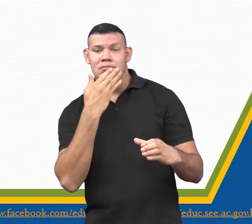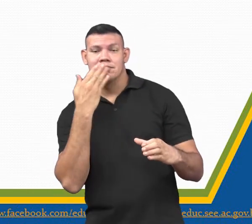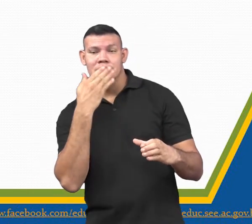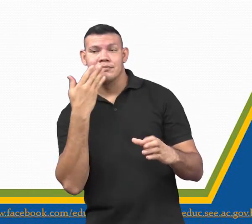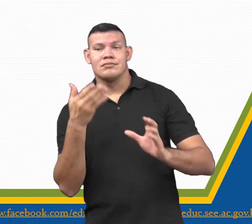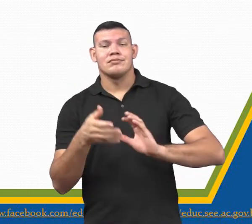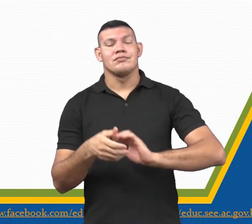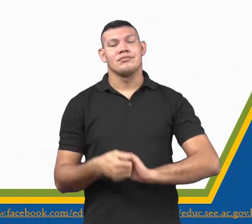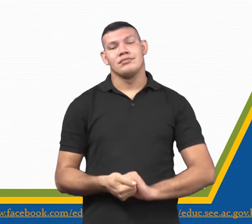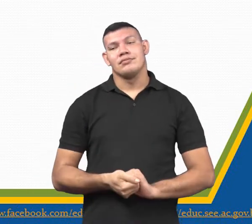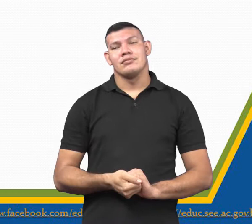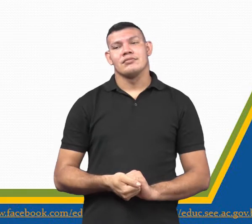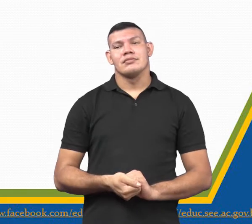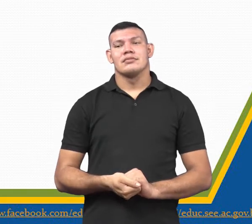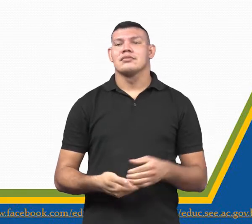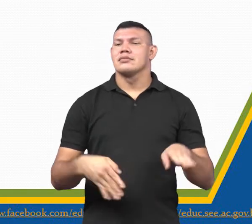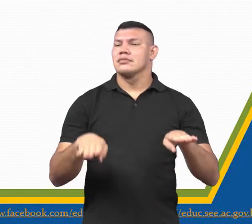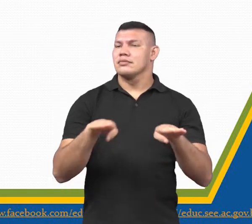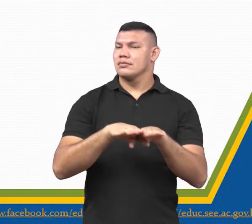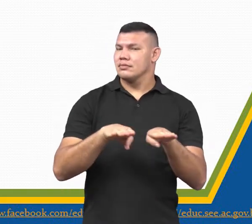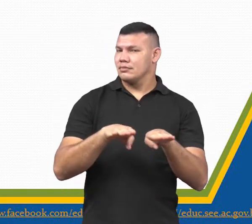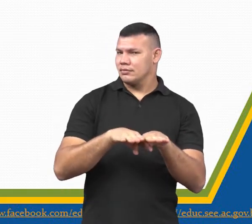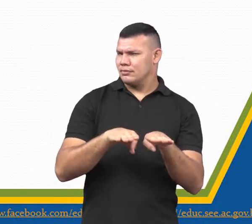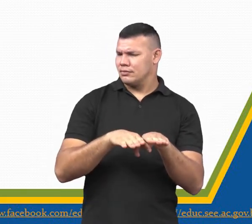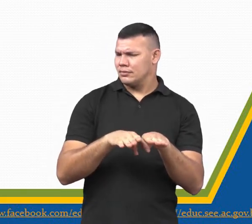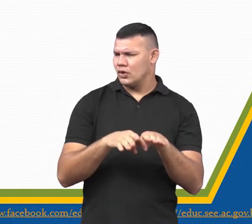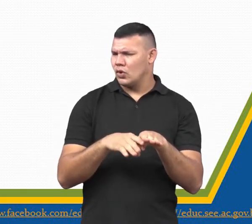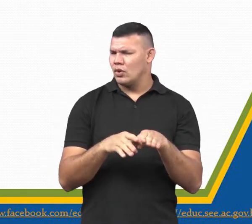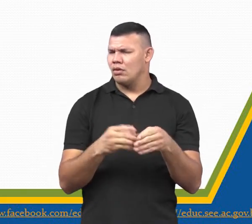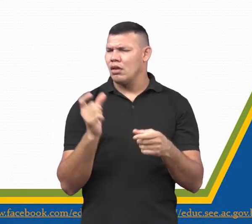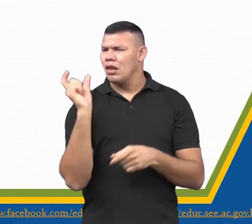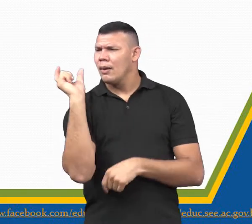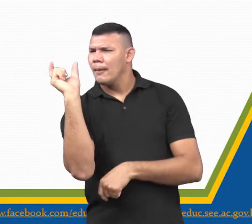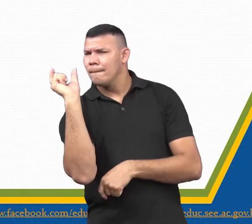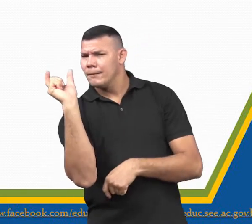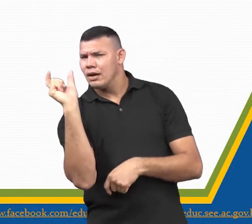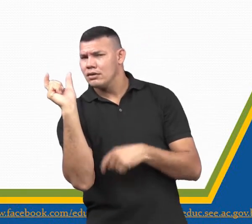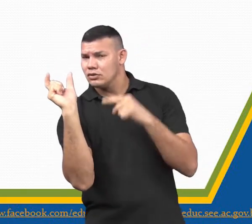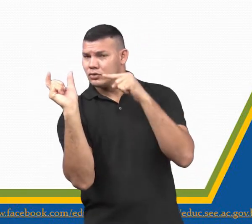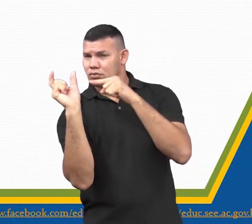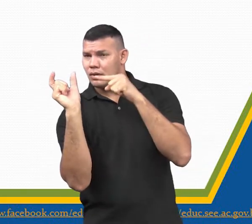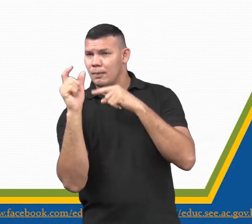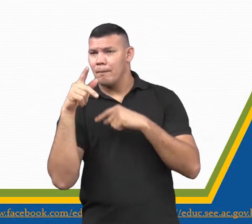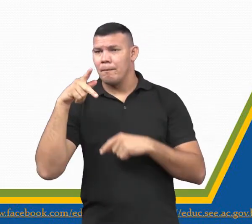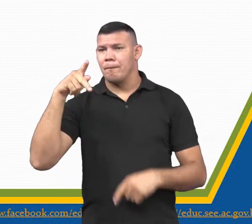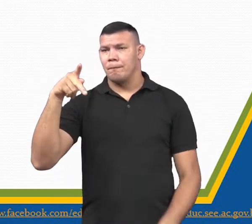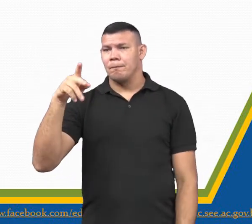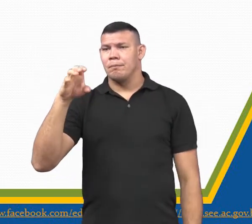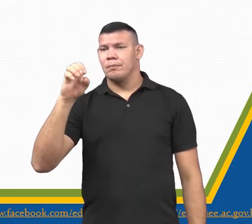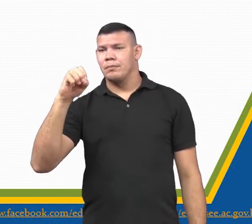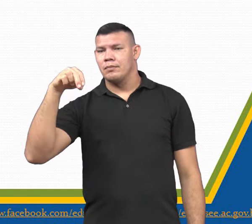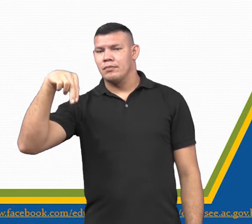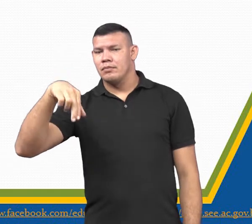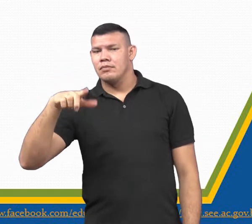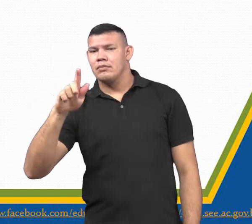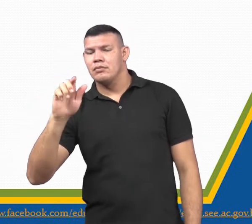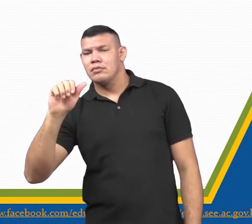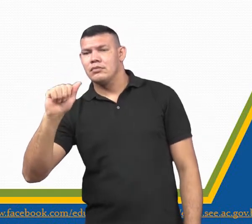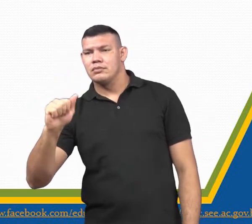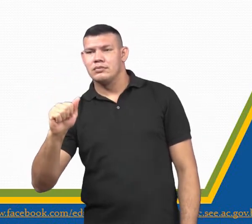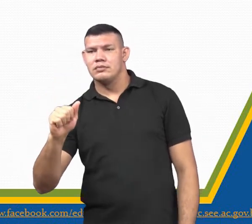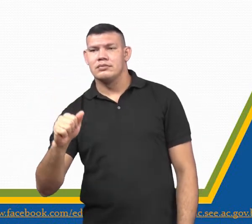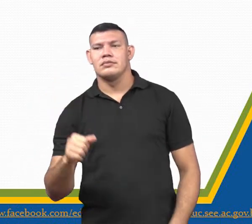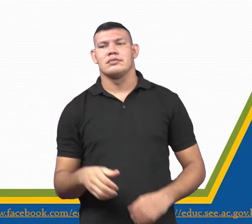isso, vamos a ter aí a marcação da palavra ponga. Outro exemplo, mescle